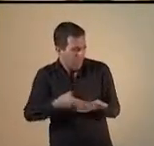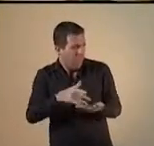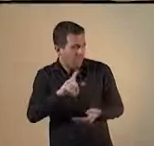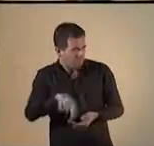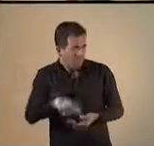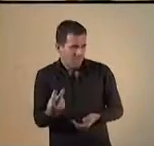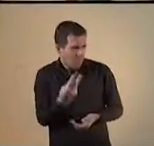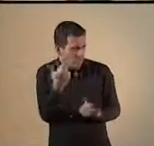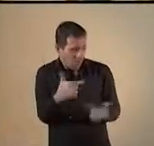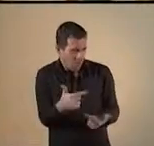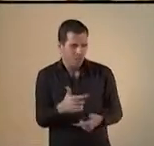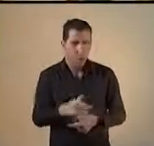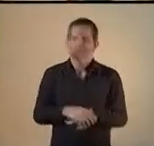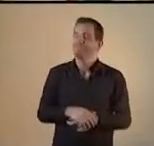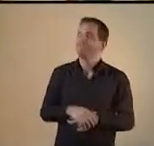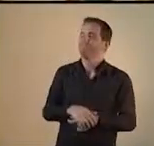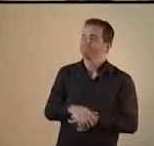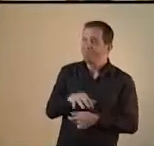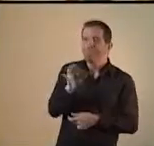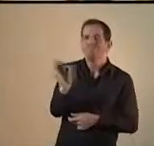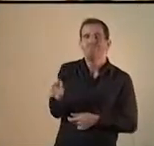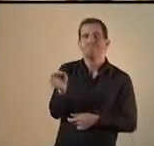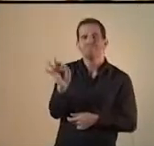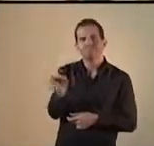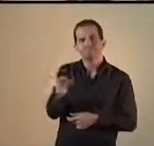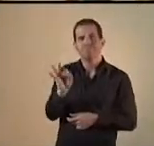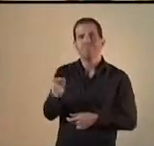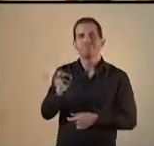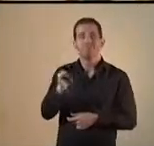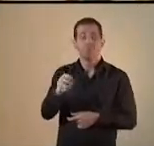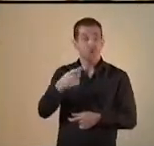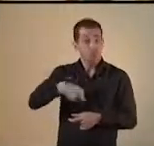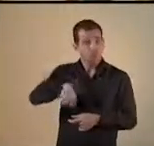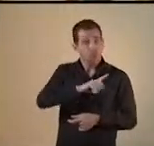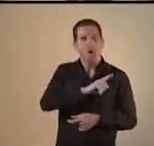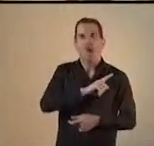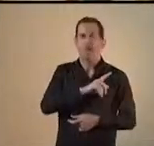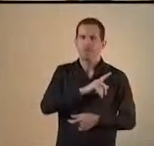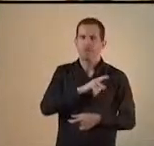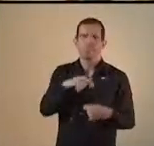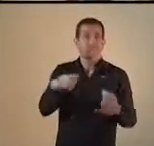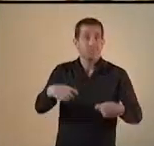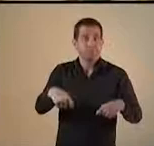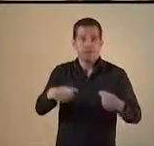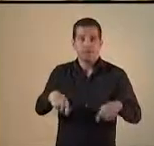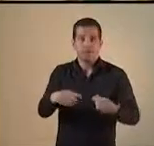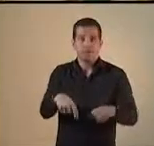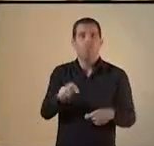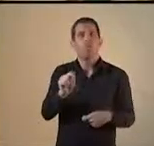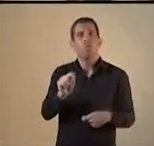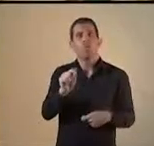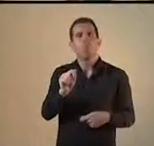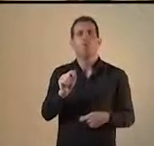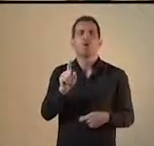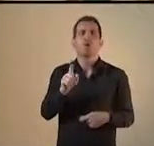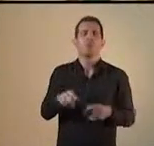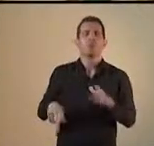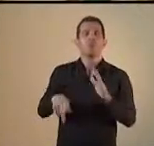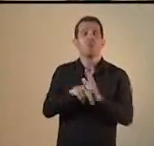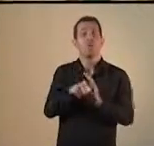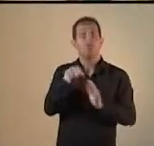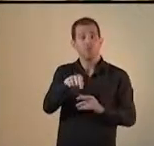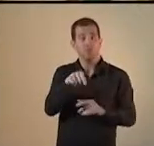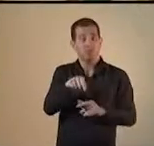no mercado? Sem dúvida nenhuma. Afinal de contas, nós deveríamos, e na medida do possível, estamos dando o exemplo, porque